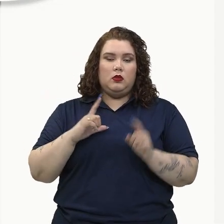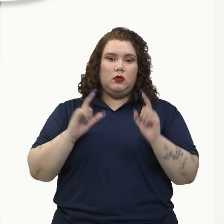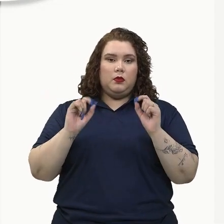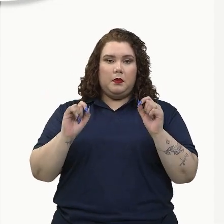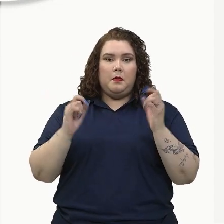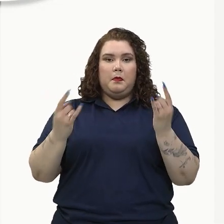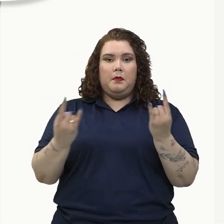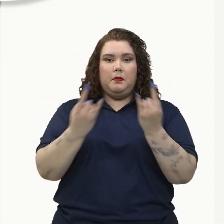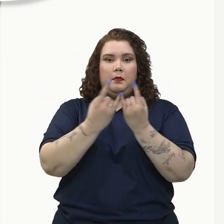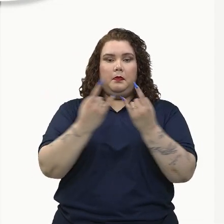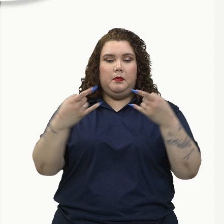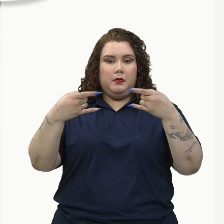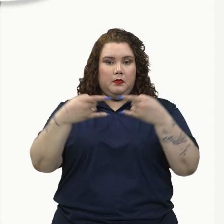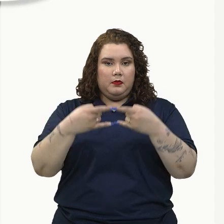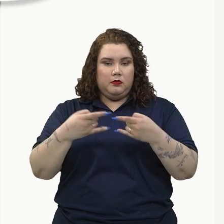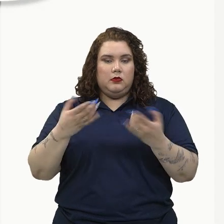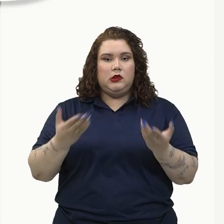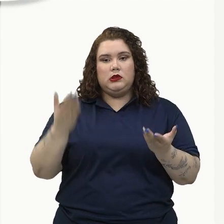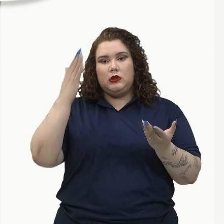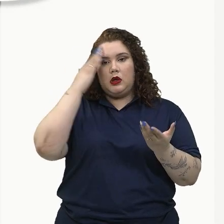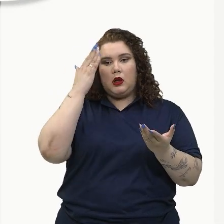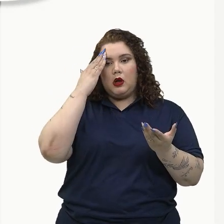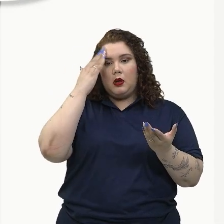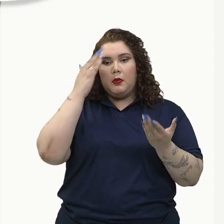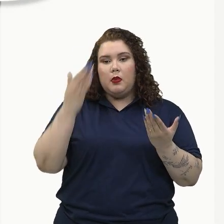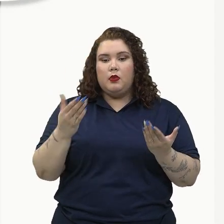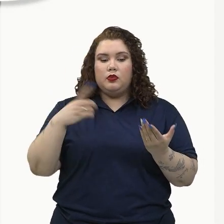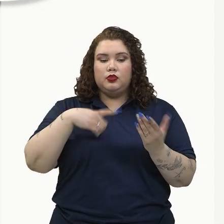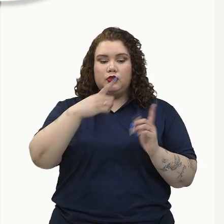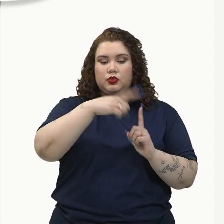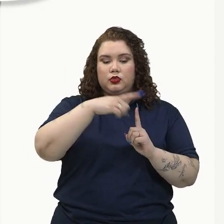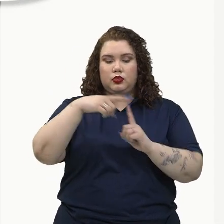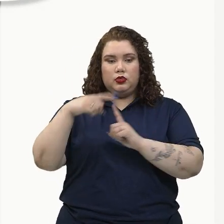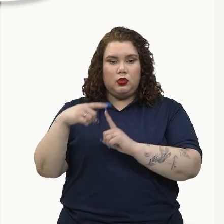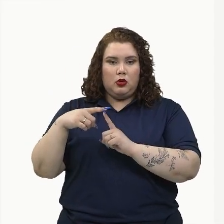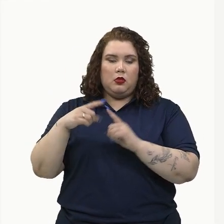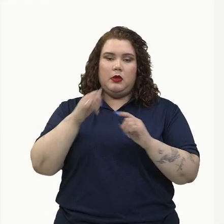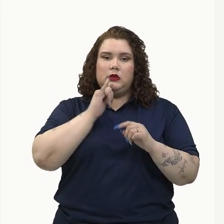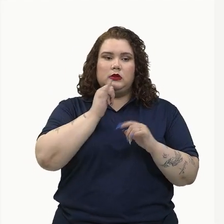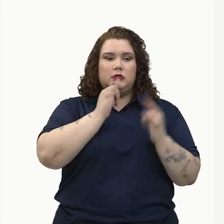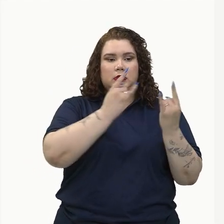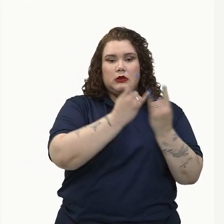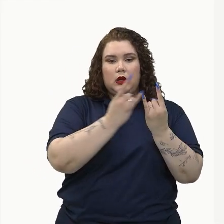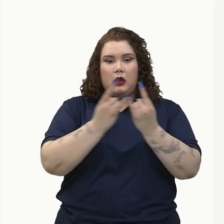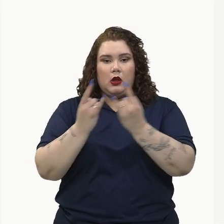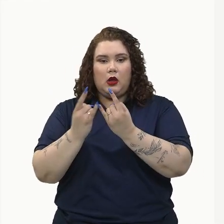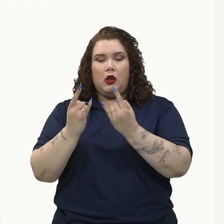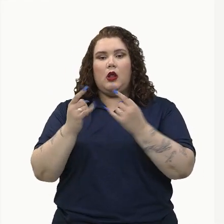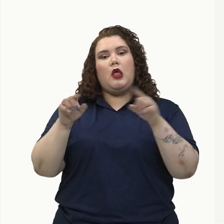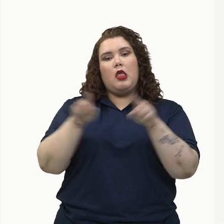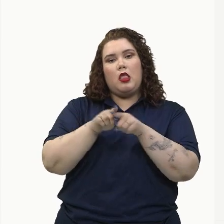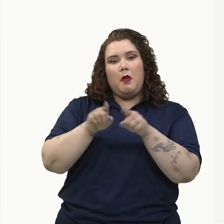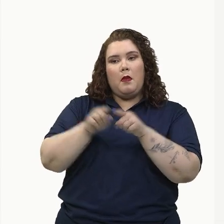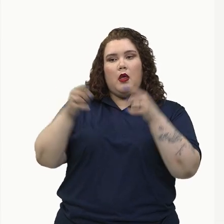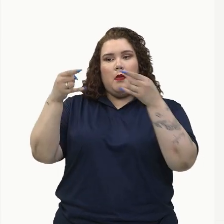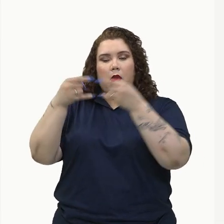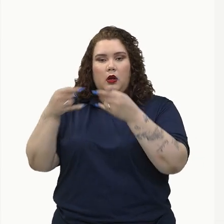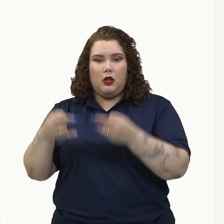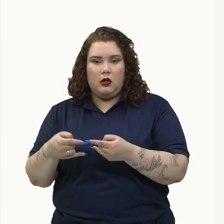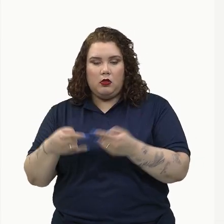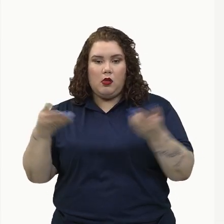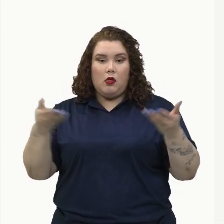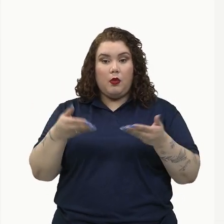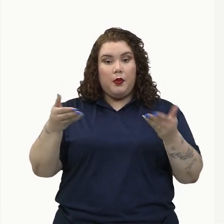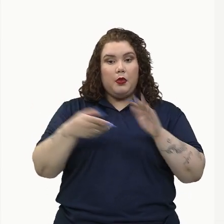associação mista, que leve em consideração partes em paralelo e partes em série, que é o que a gente vai agora